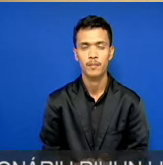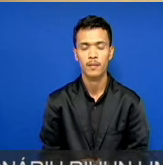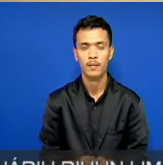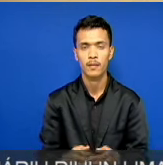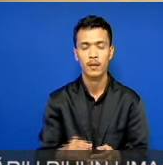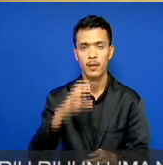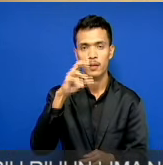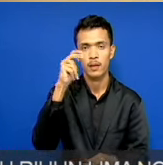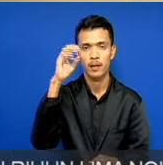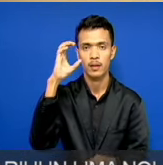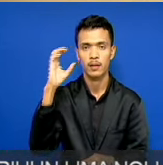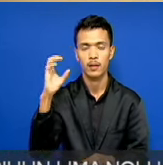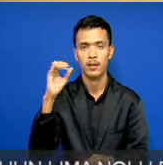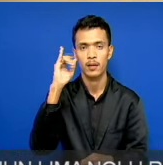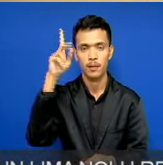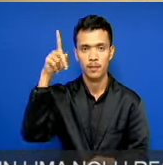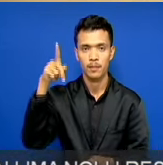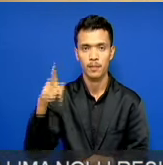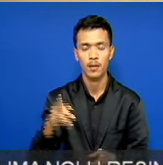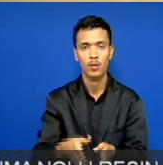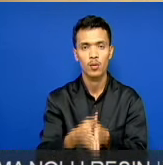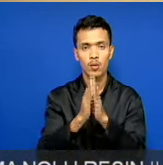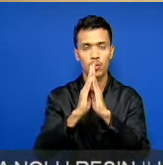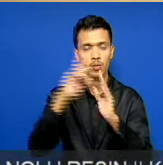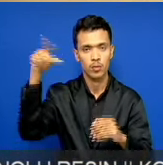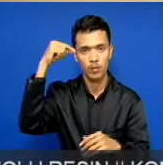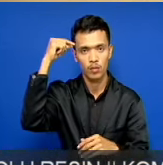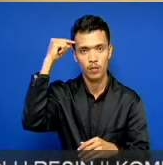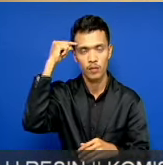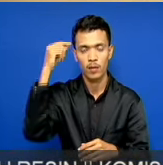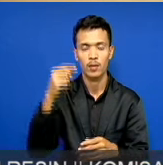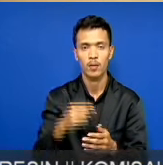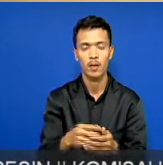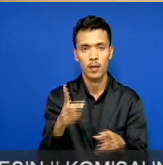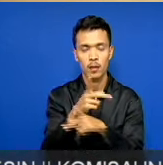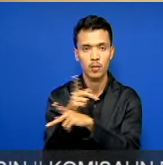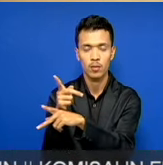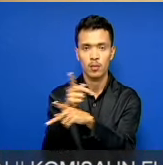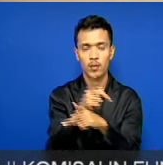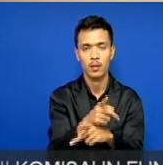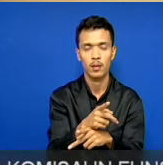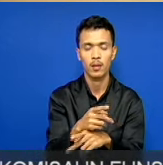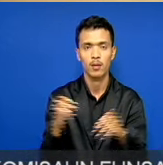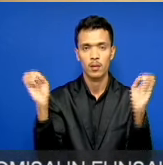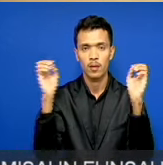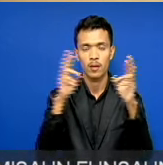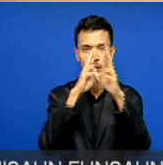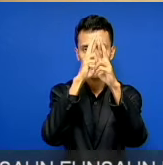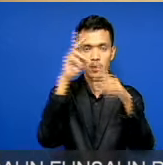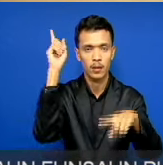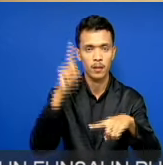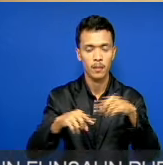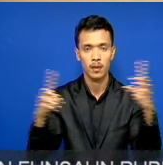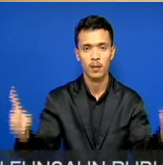Centro Nacional chega, Instituto Público suzerba governo, ato prevene acto desumano, la bela acontece